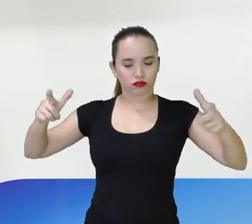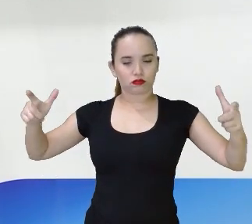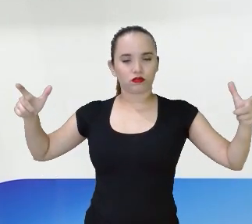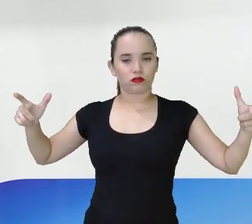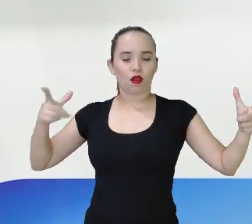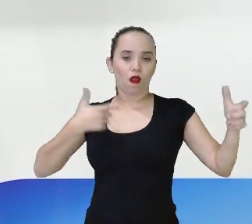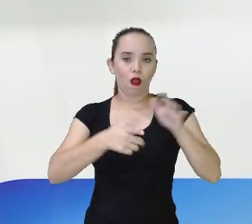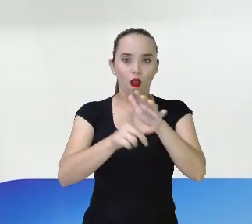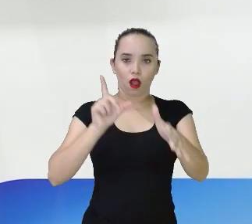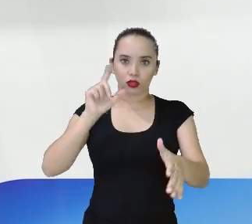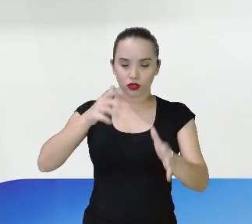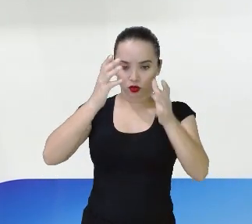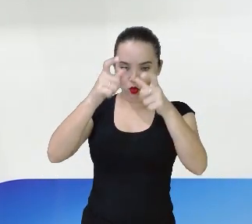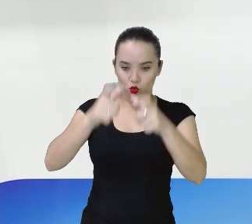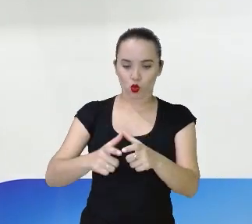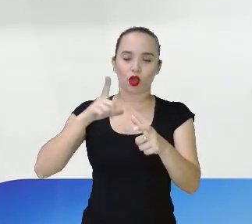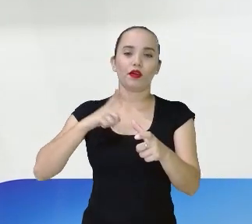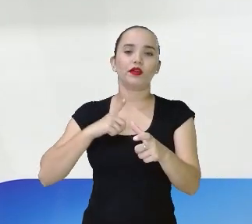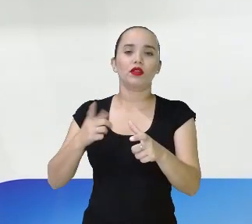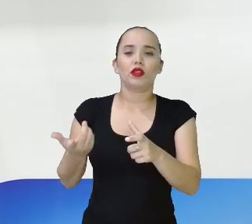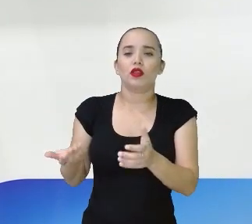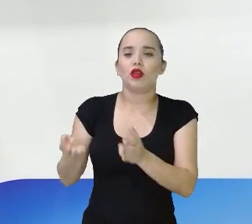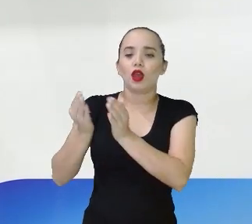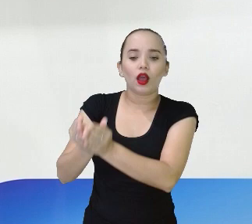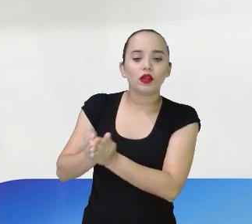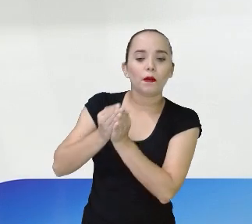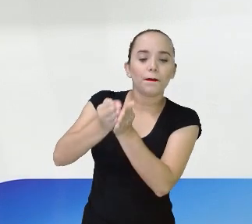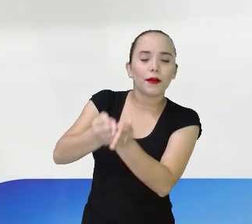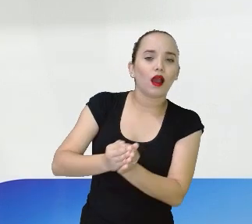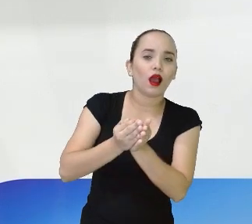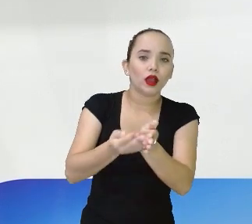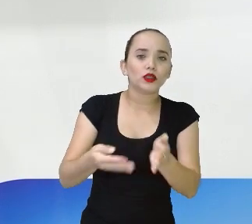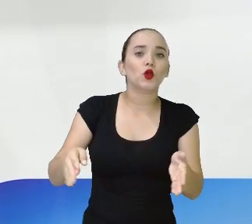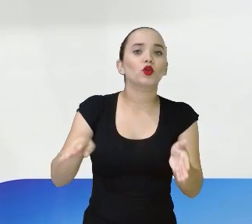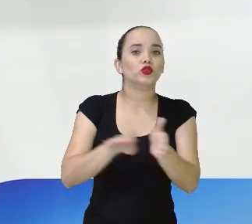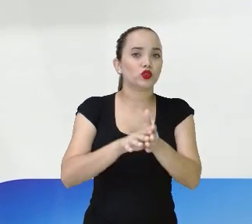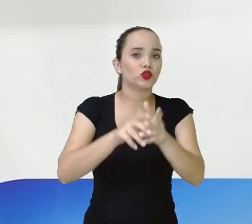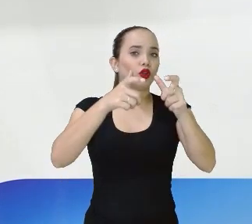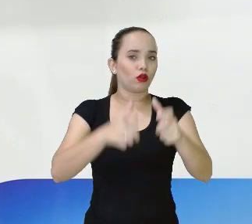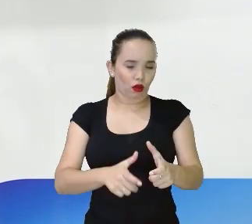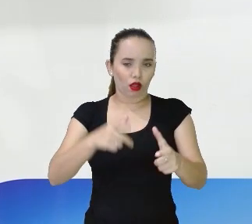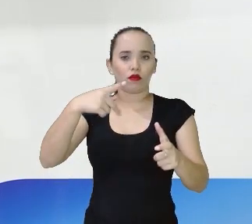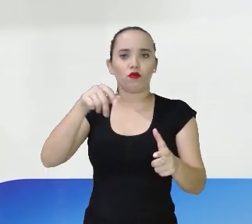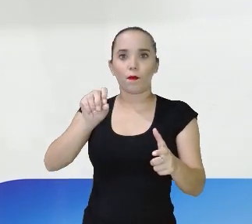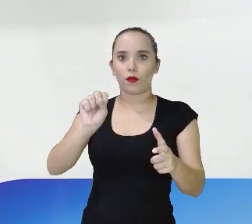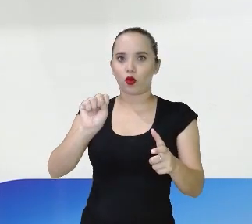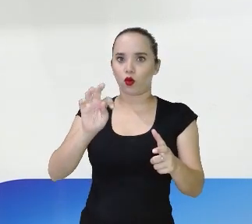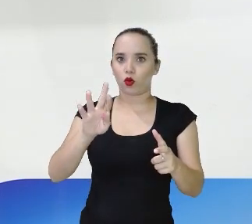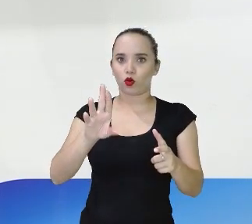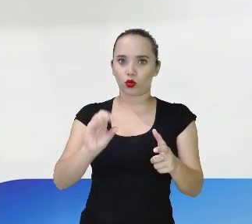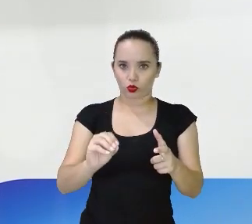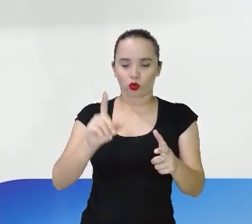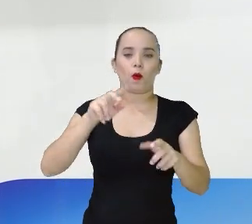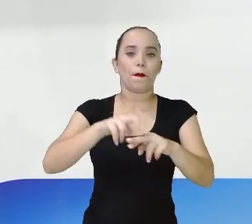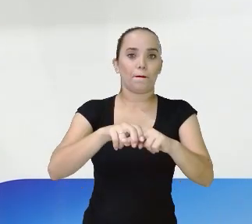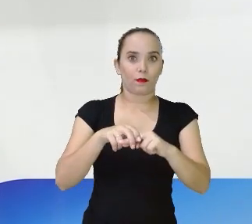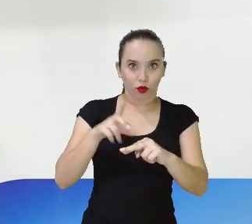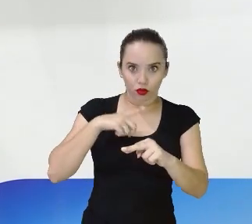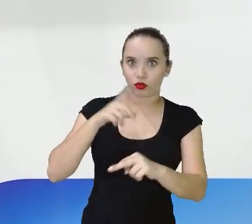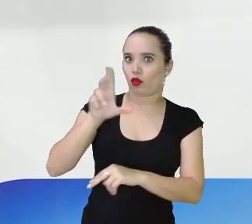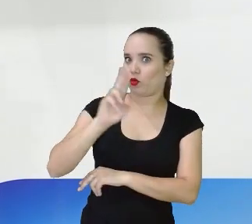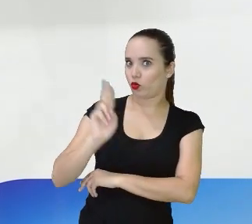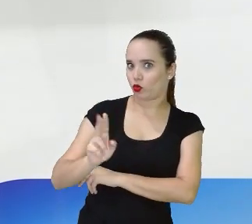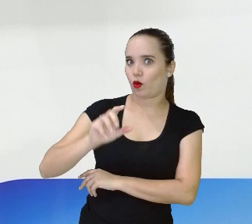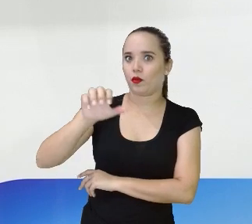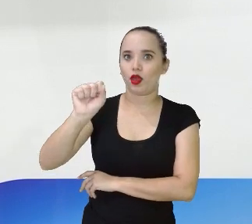chegavam as mercadorias e aí tinha toda essa questão da Marinha, do Arsenal. Tanto é que o nome da praça, que está bem